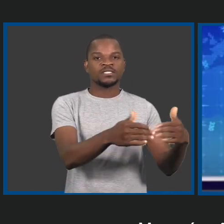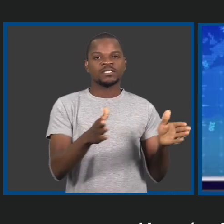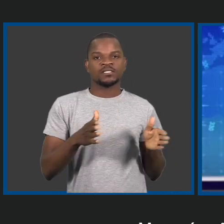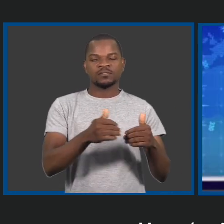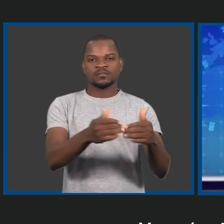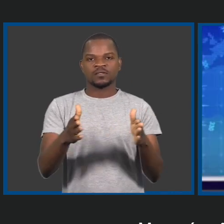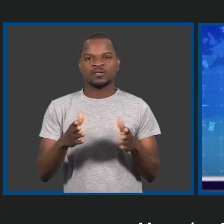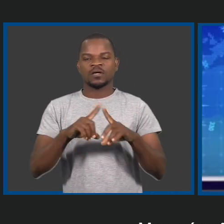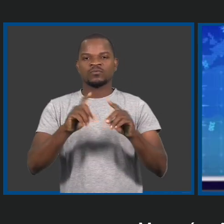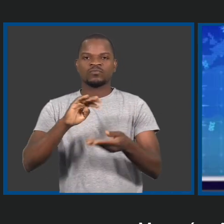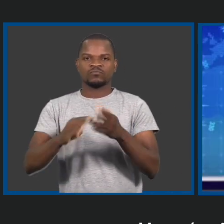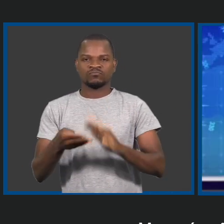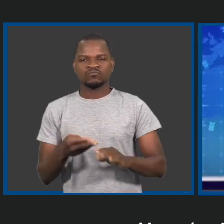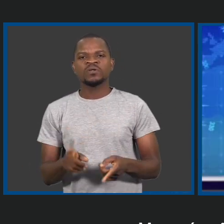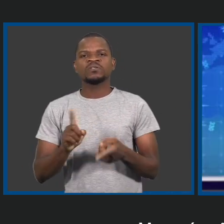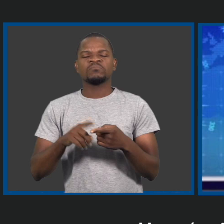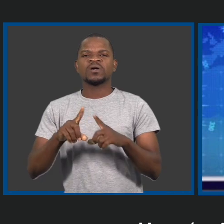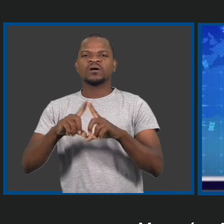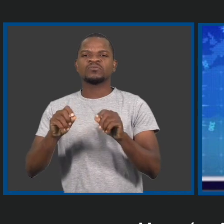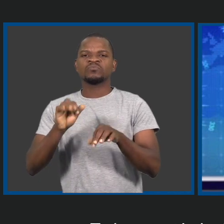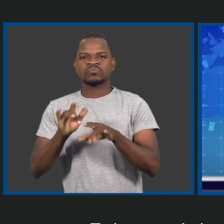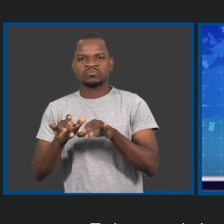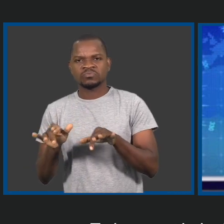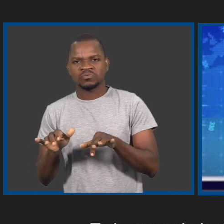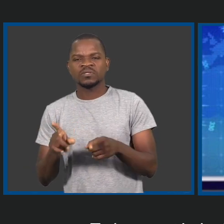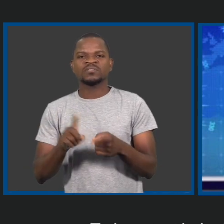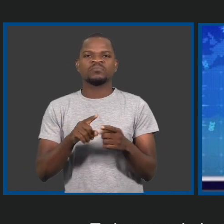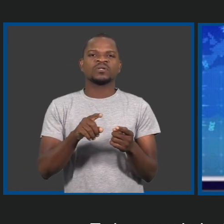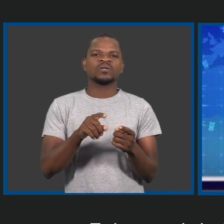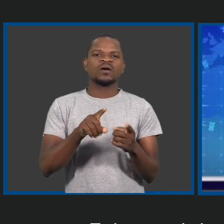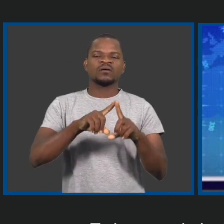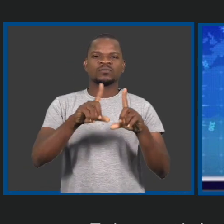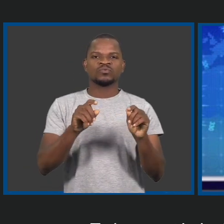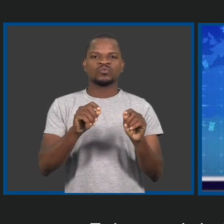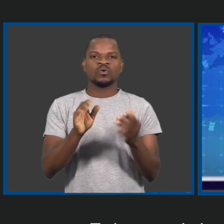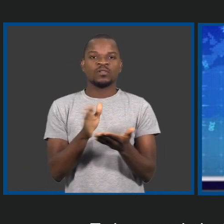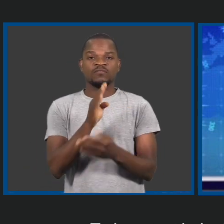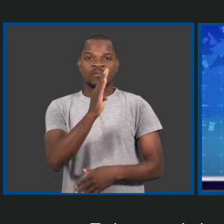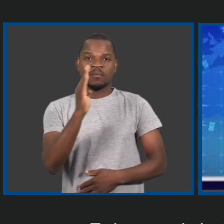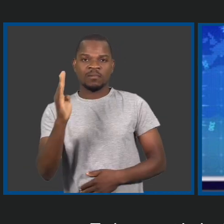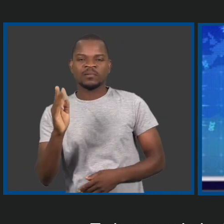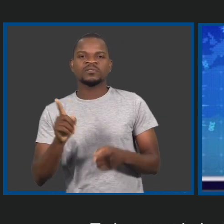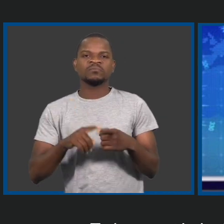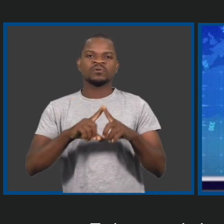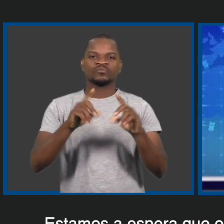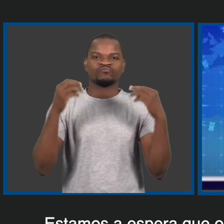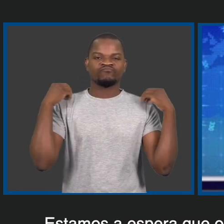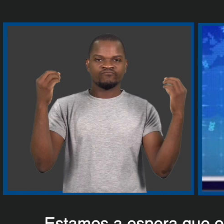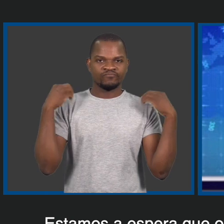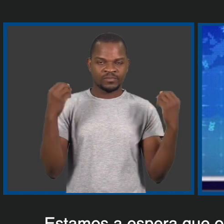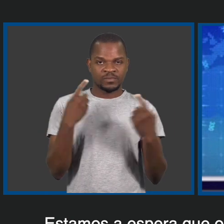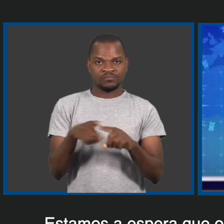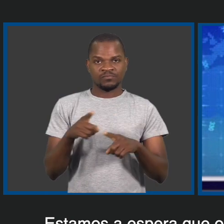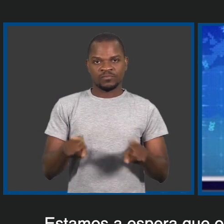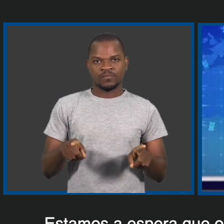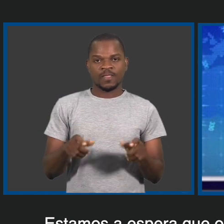podemos entrar em Gavela sem termos uma autorização. Toda a papelada do nosso lado já passou para o lado do município da Matola, só nós estamos à espera